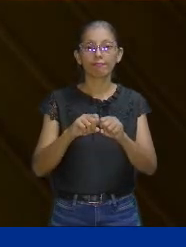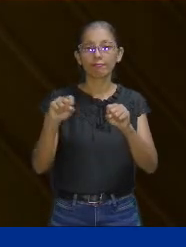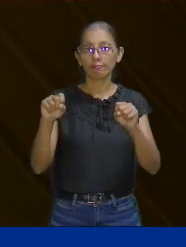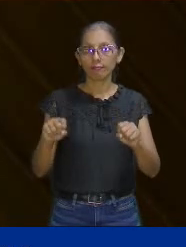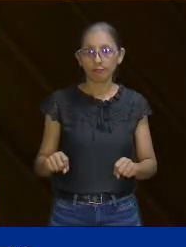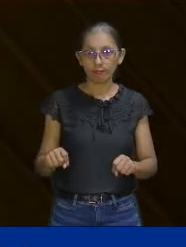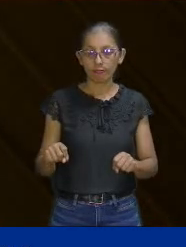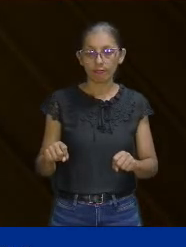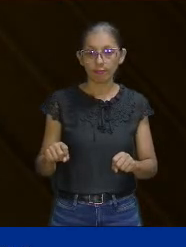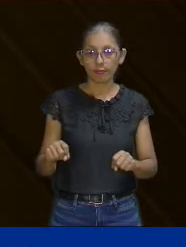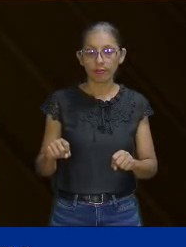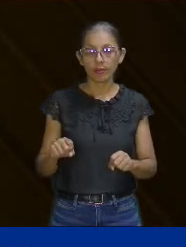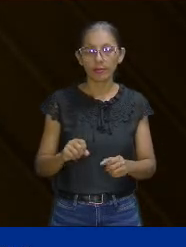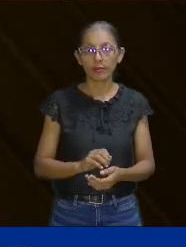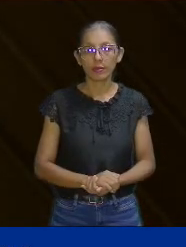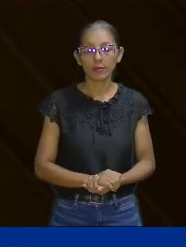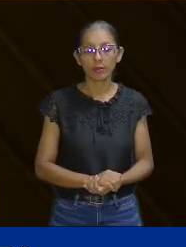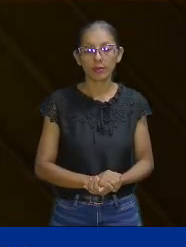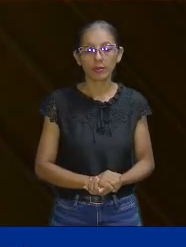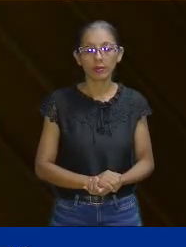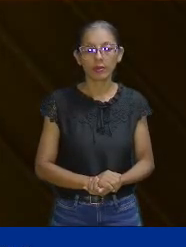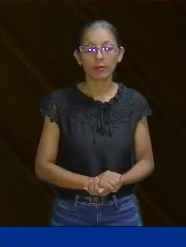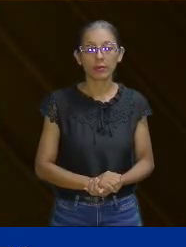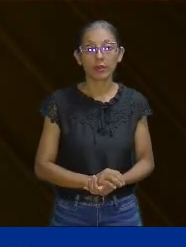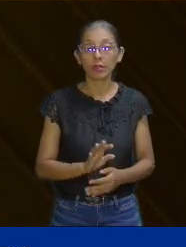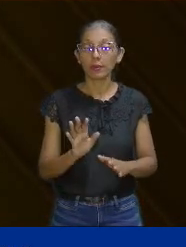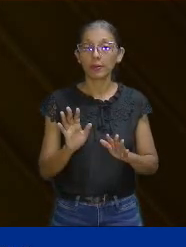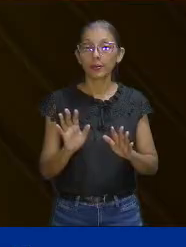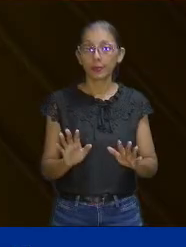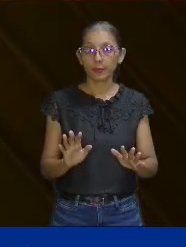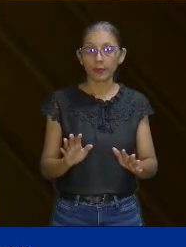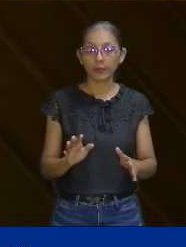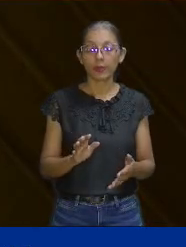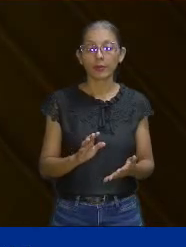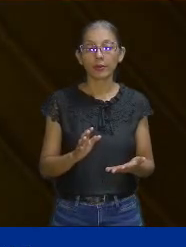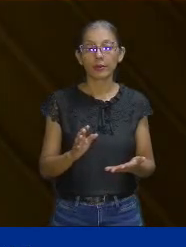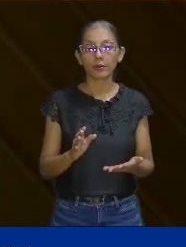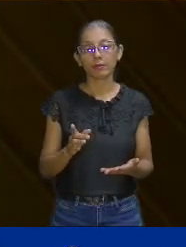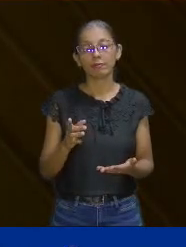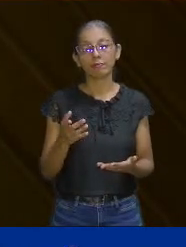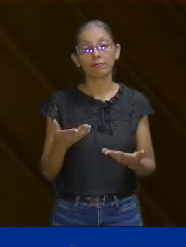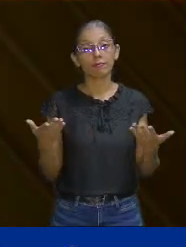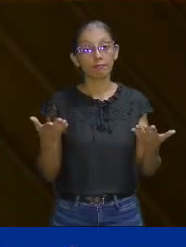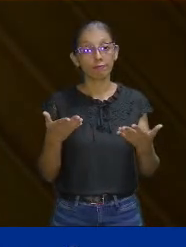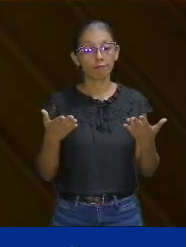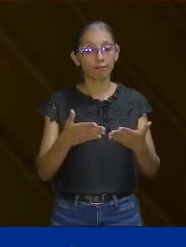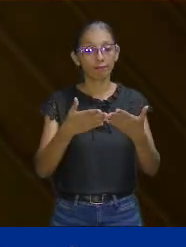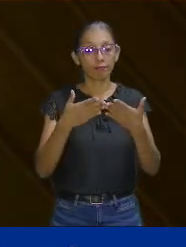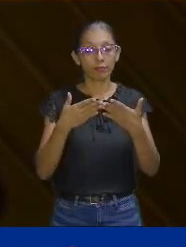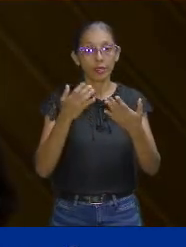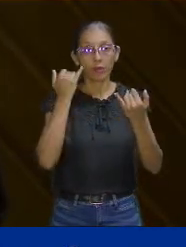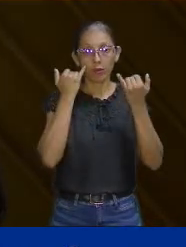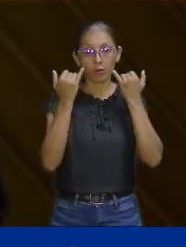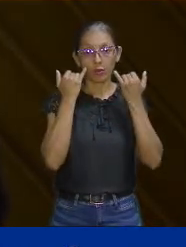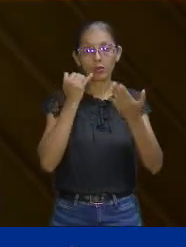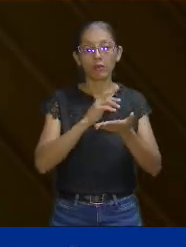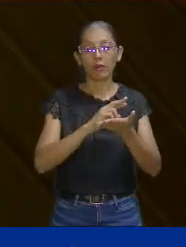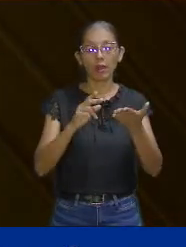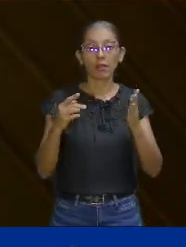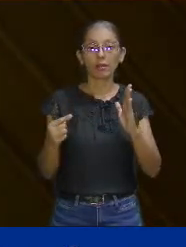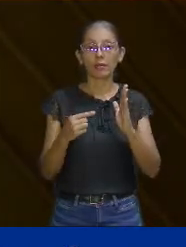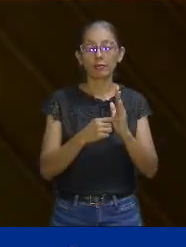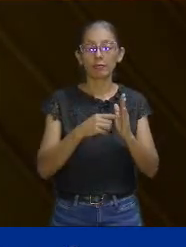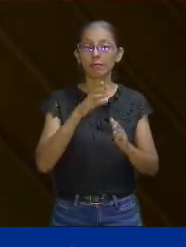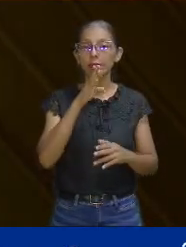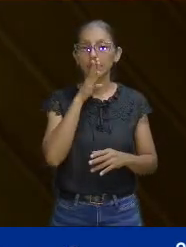e, para nossa surpresa, quando solicitamos na AIME essa informação das diversas denúncias